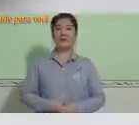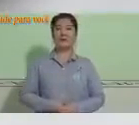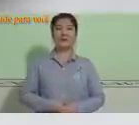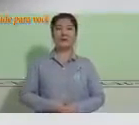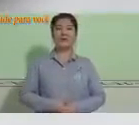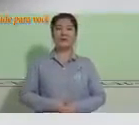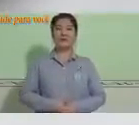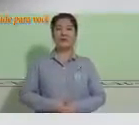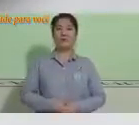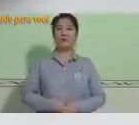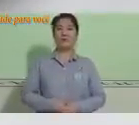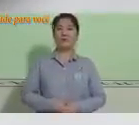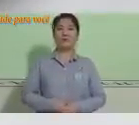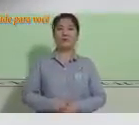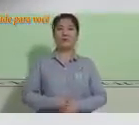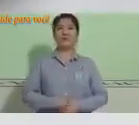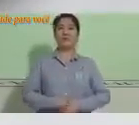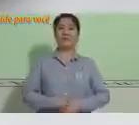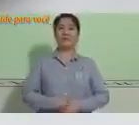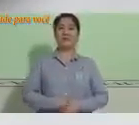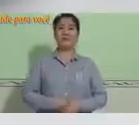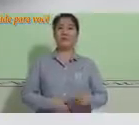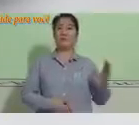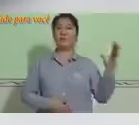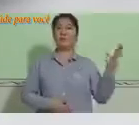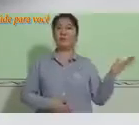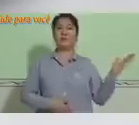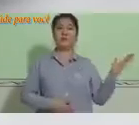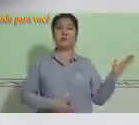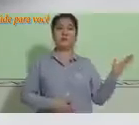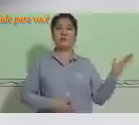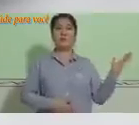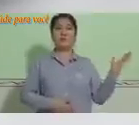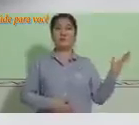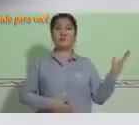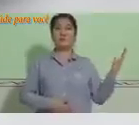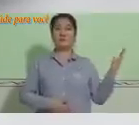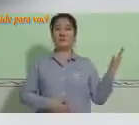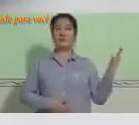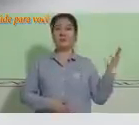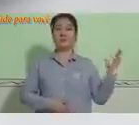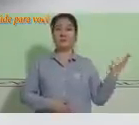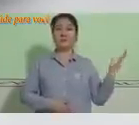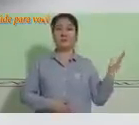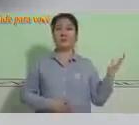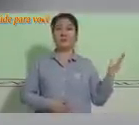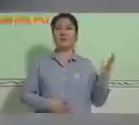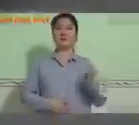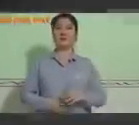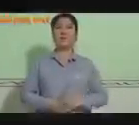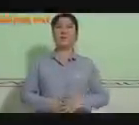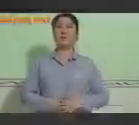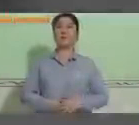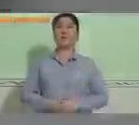rotina, vírgula, que vai ajudar a estimular a produção de leite para horas fixas do dia. Ponto e vírgula. Escolher um local com